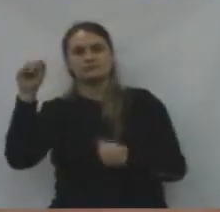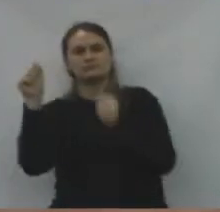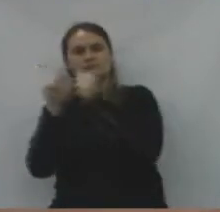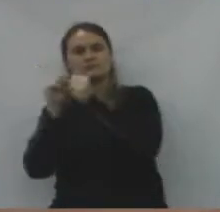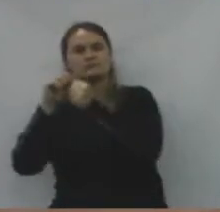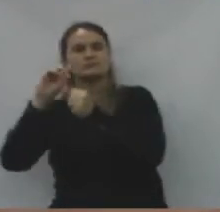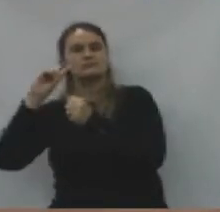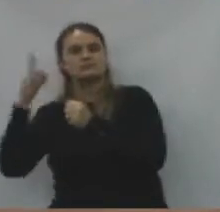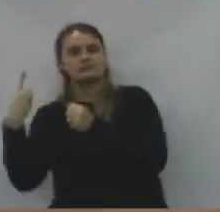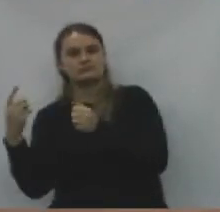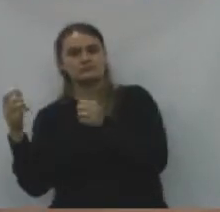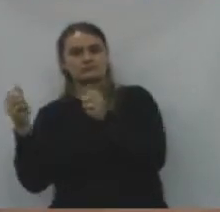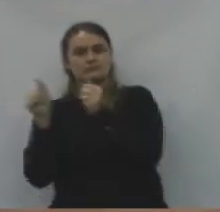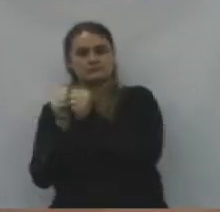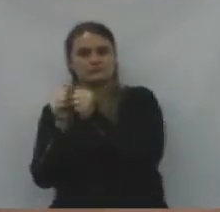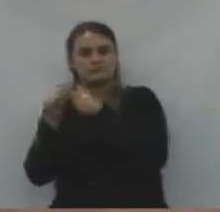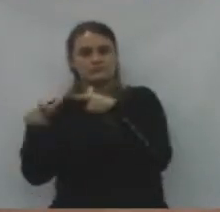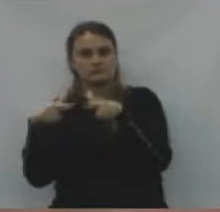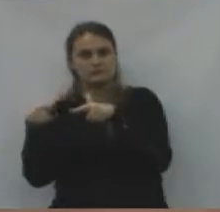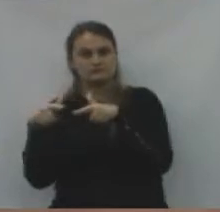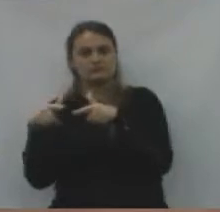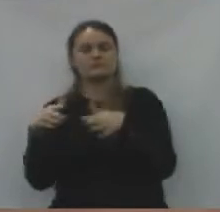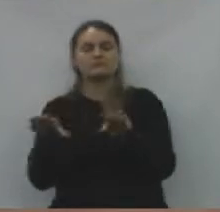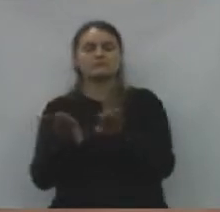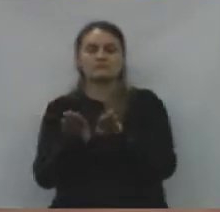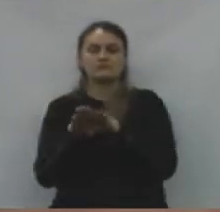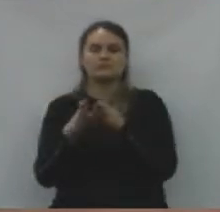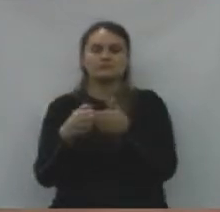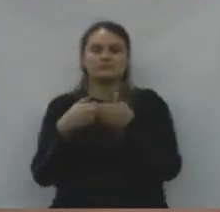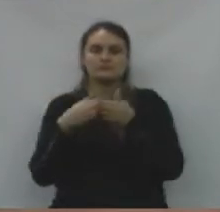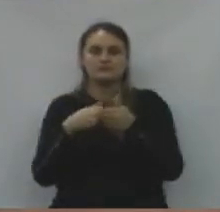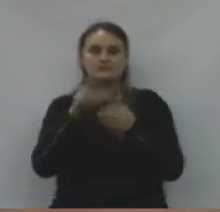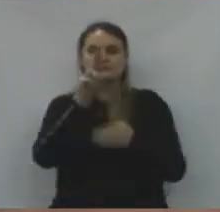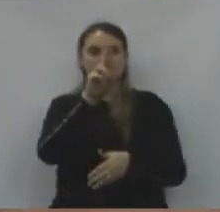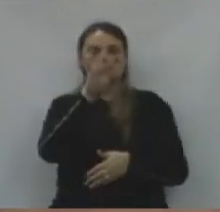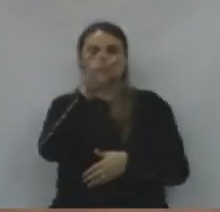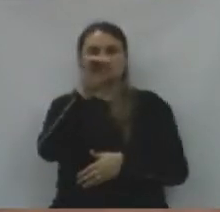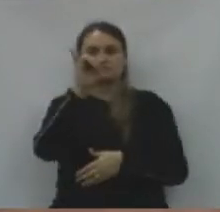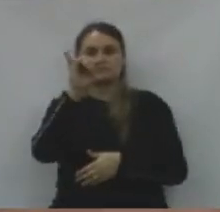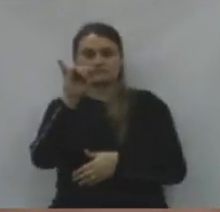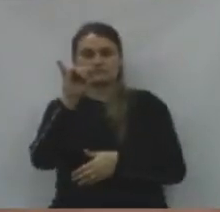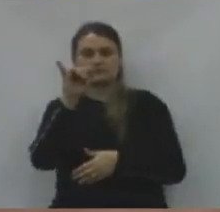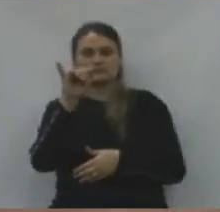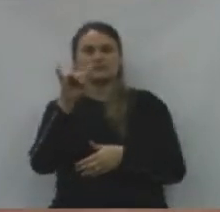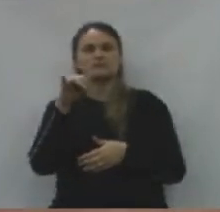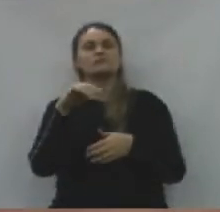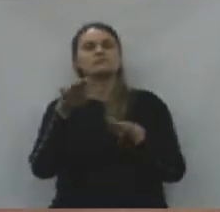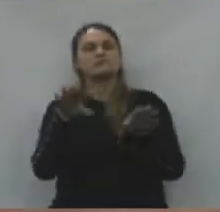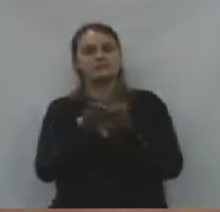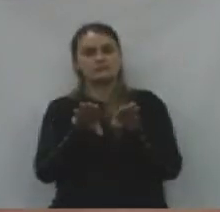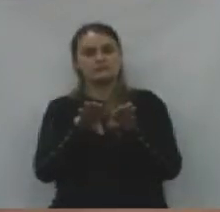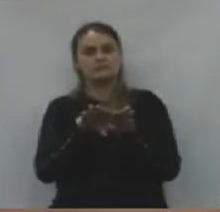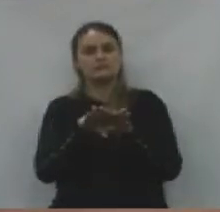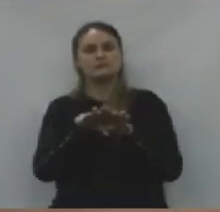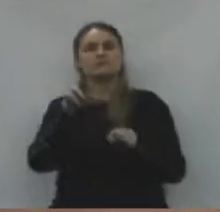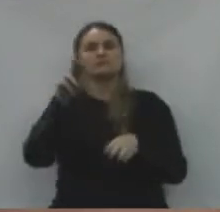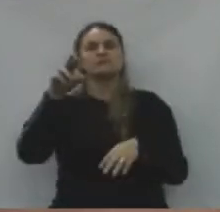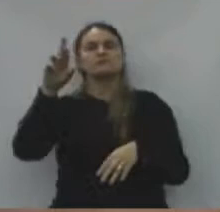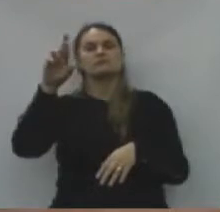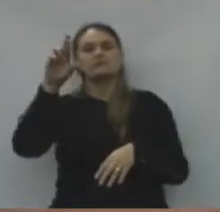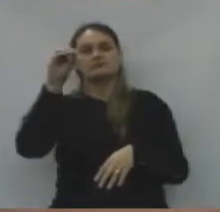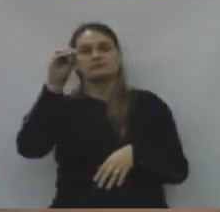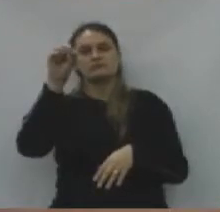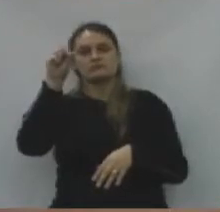pela nossa região além disso também uma solicitação de uma uti móvel e fui prontamente atendido pelo chefe da casa civil